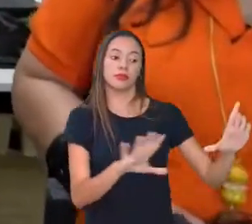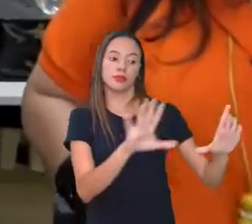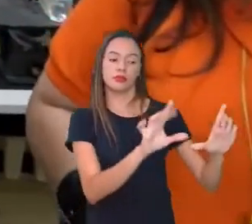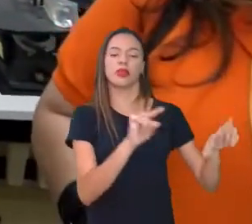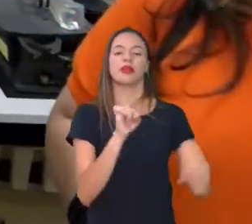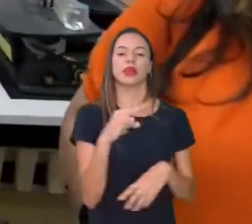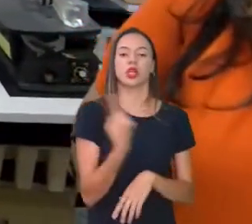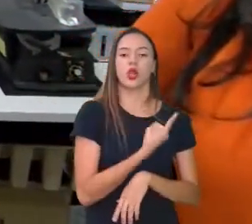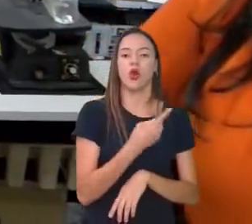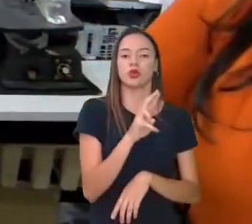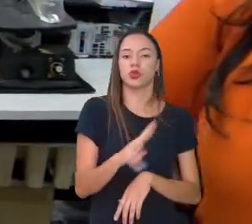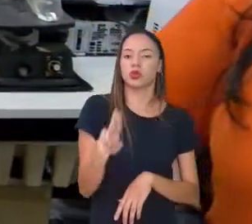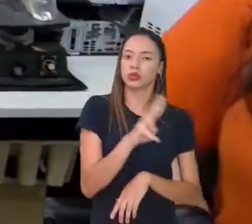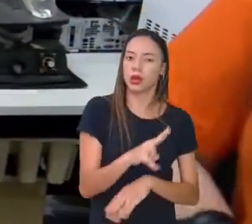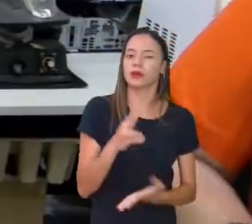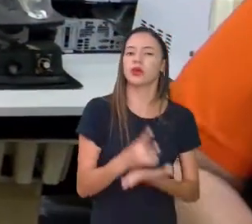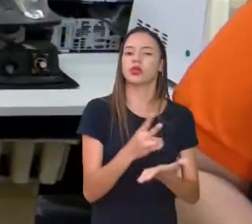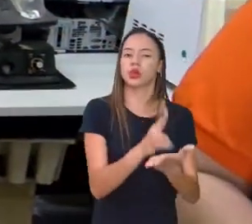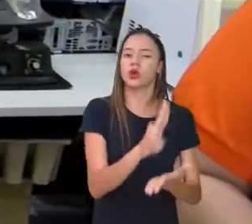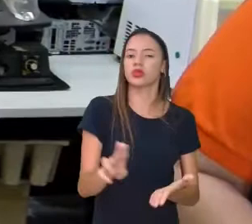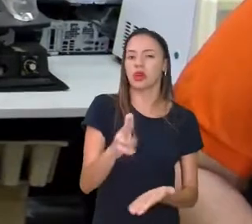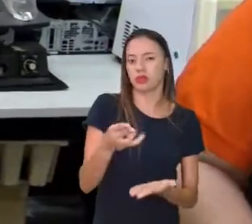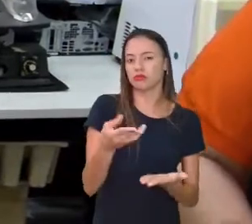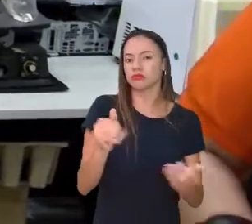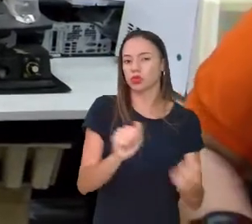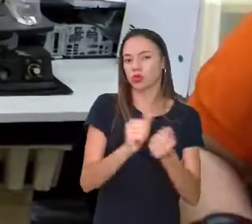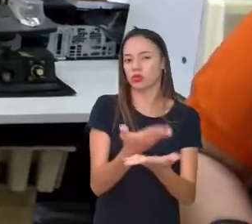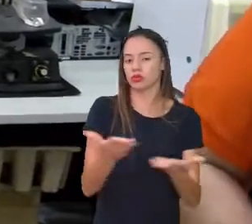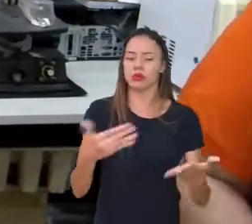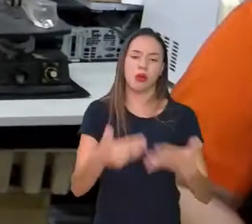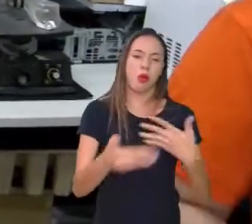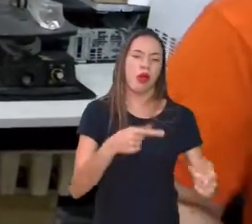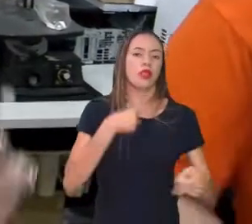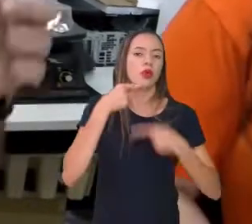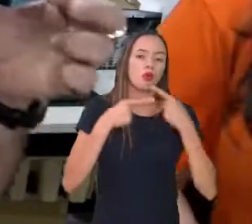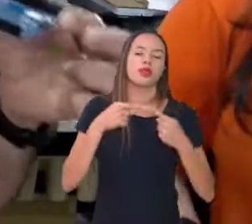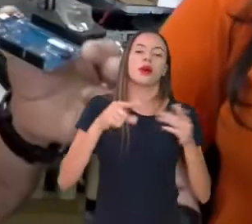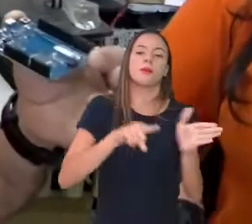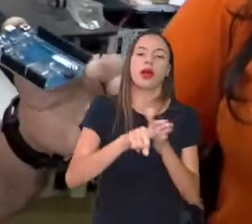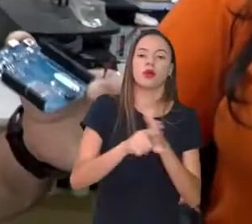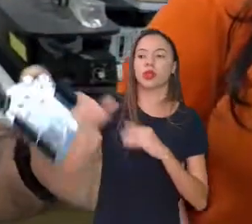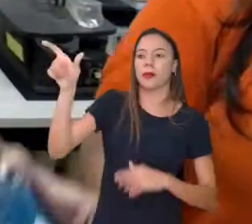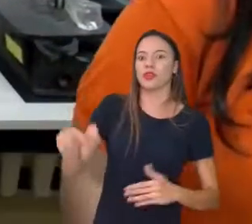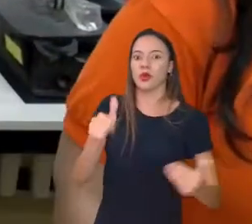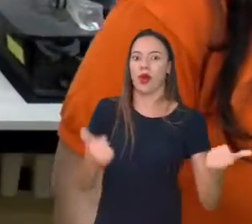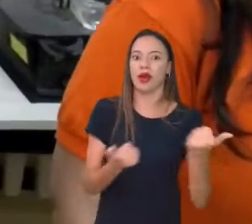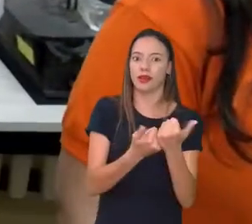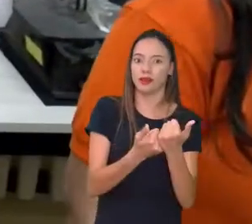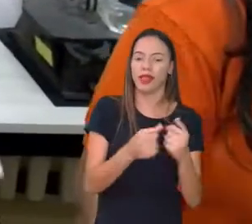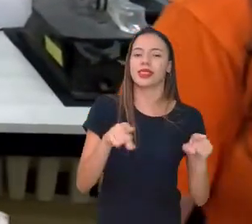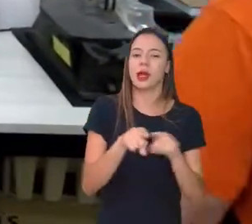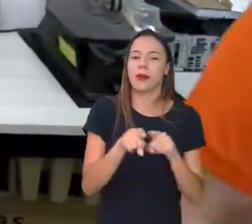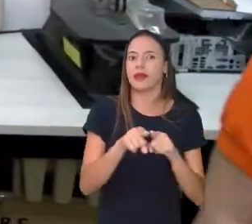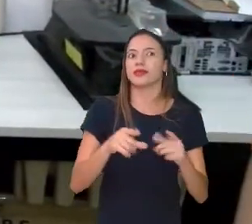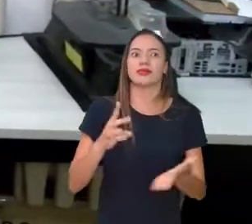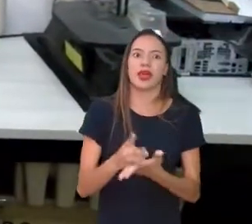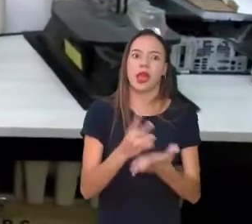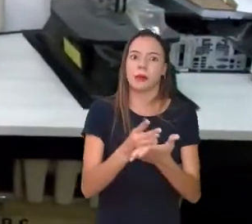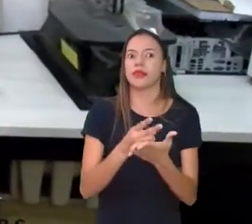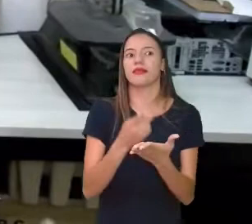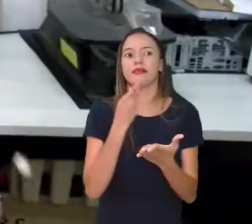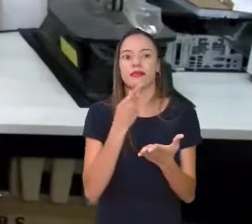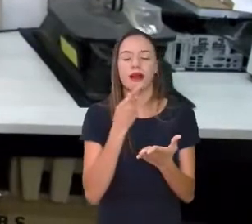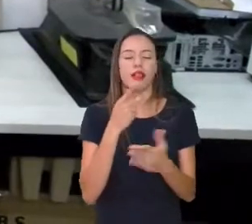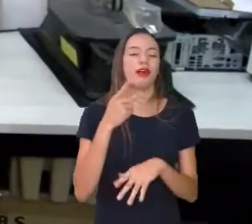vai tentar manter com vocês, tá certo? Qualquer dúvida, pergunta ao teu tutor, aperreia bastante aí o pessoal na tua escola. Como é que tu faz